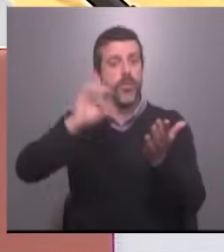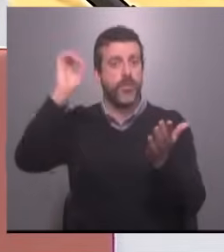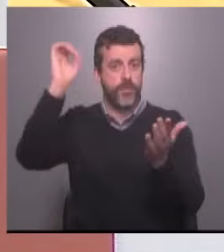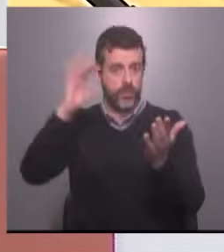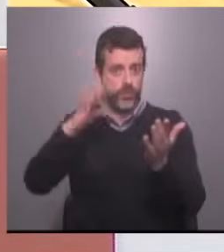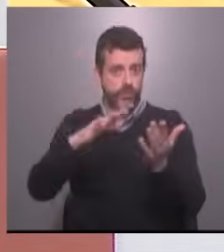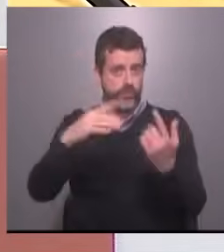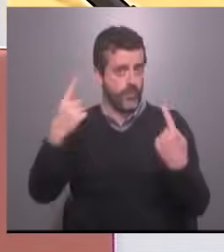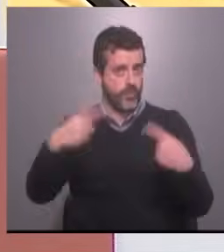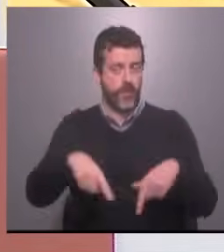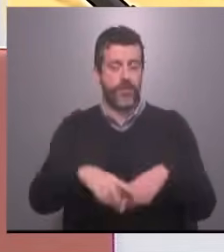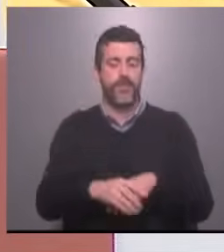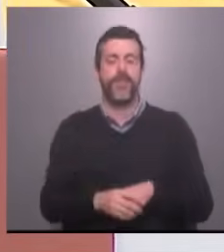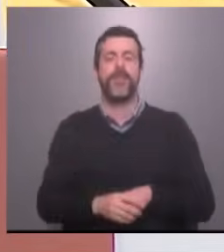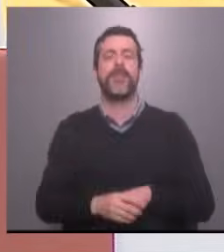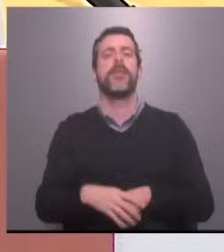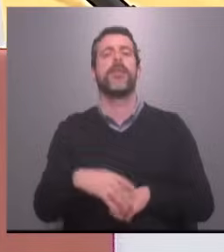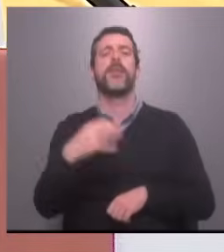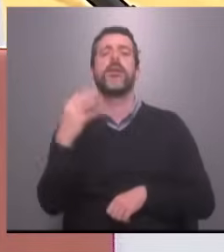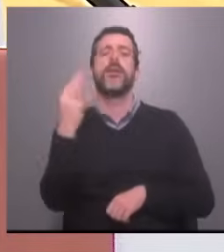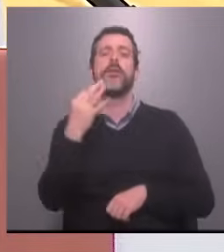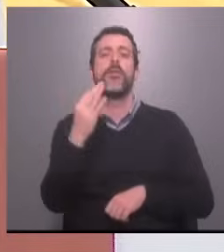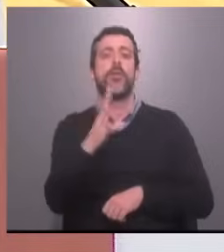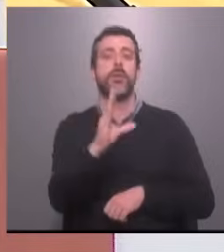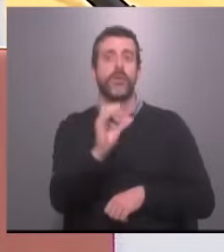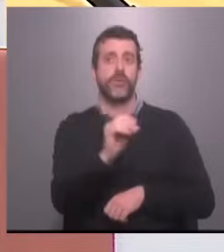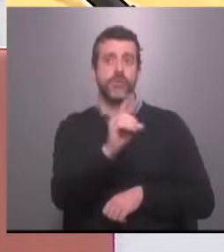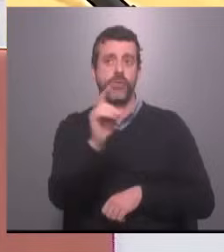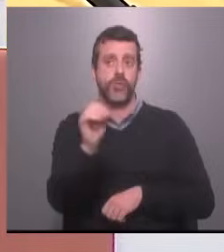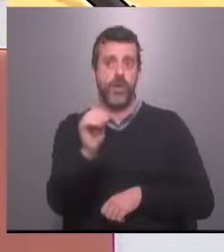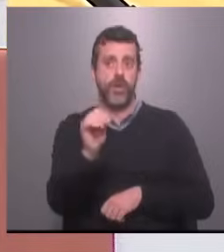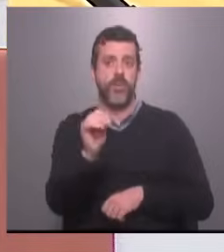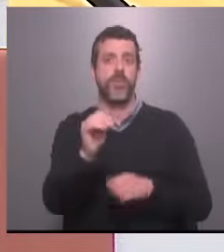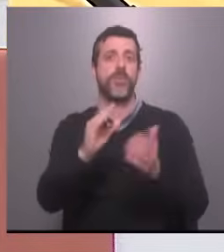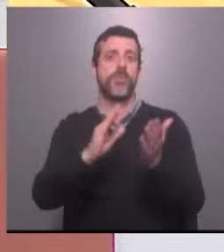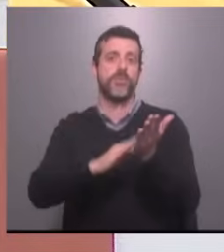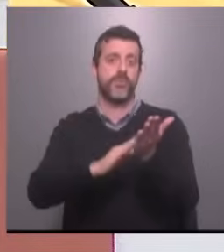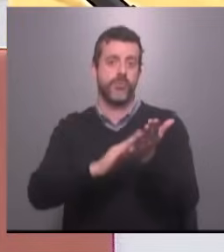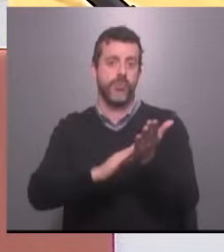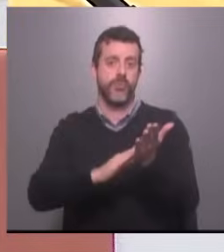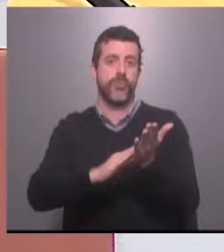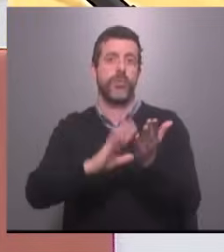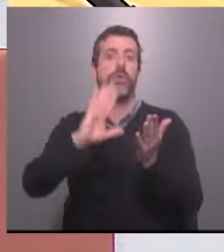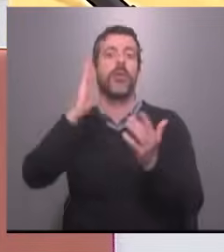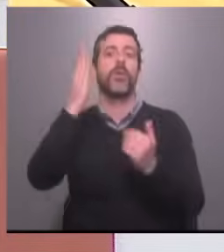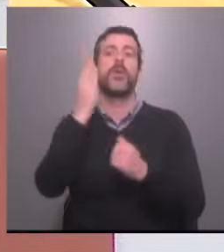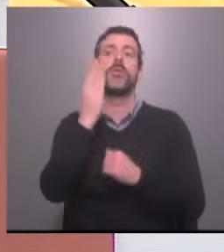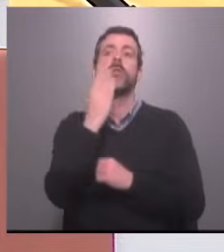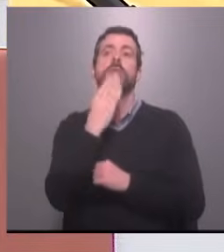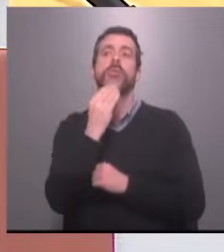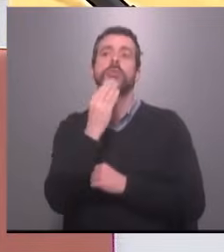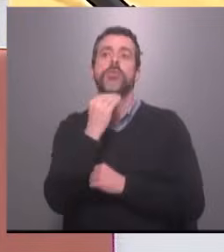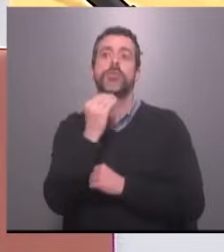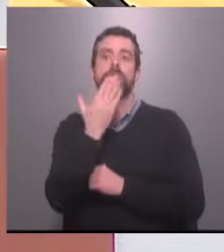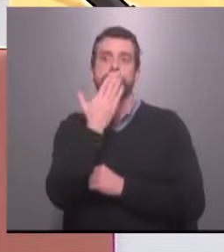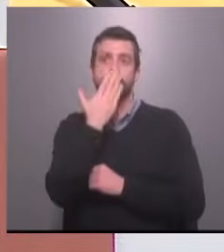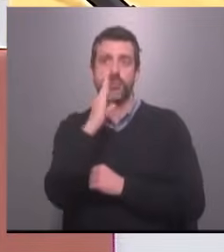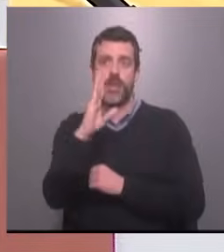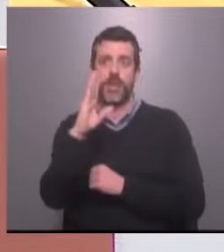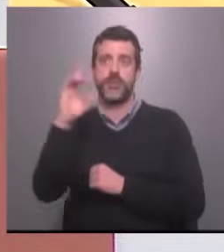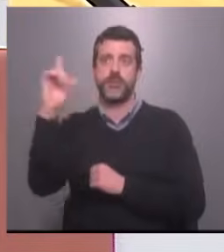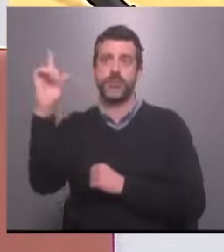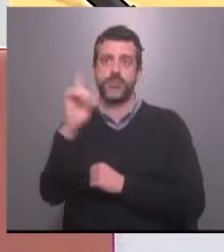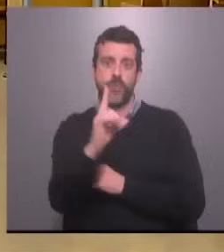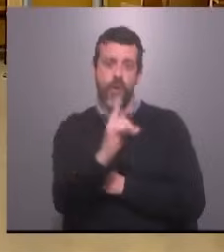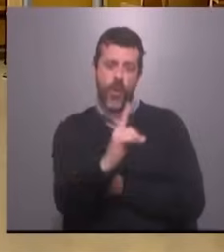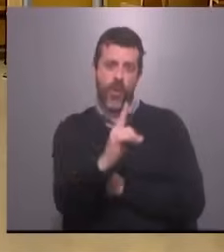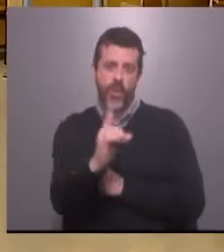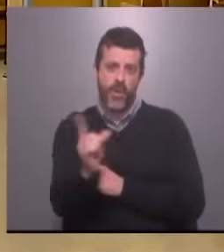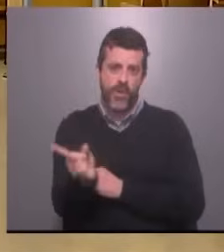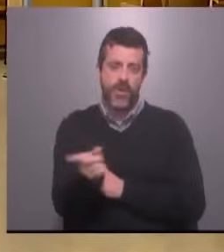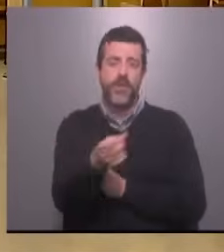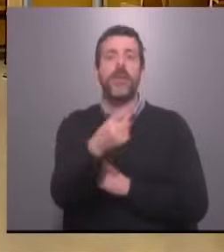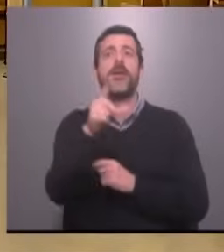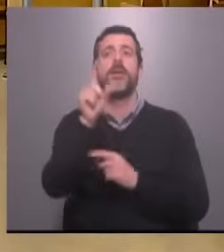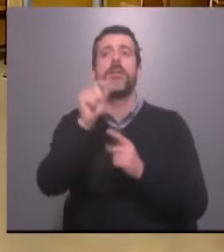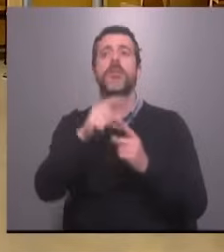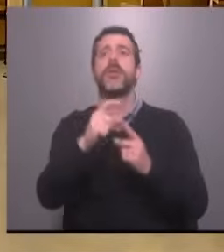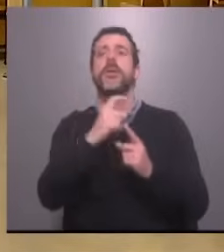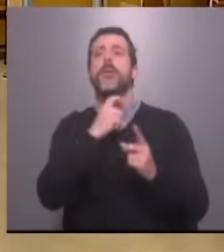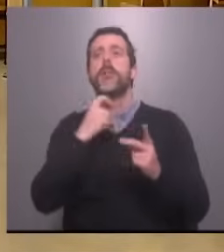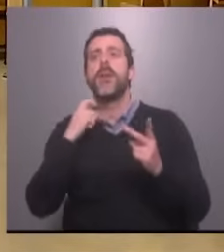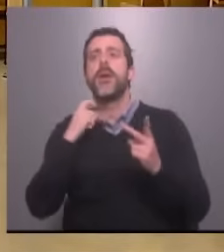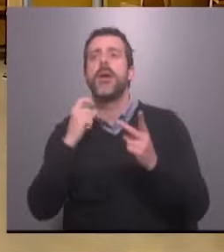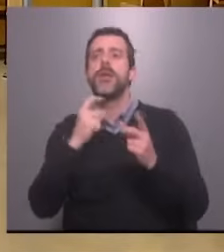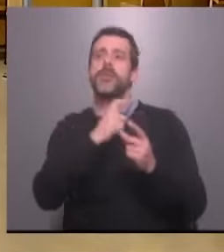dar testemunho da luz. Foi este o testemunho de João, quando os judeus lhe enviaram de